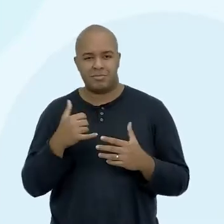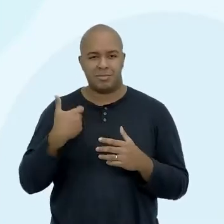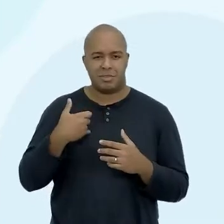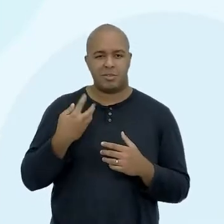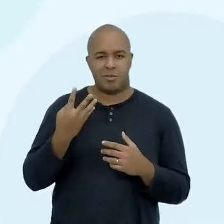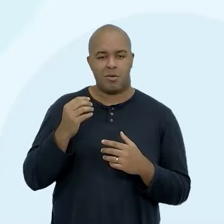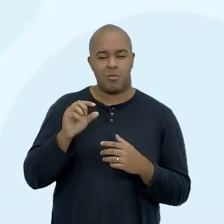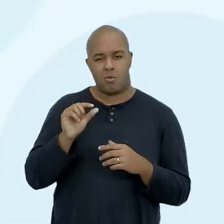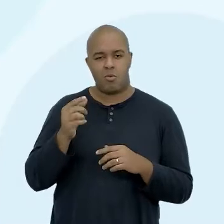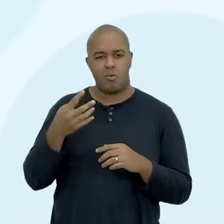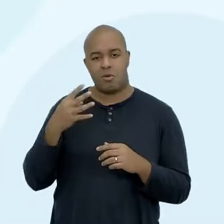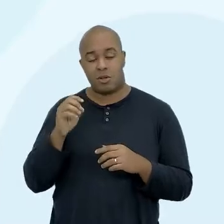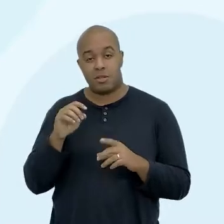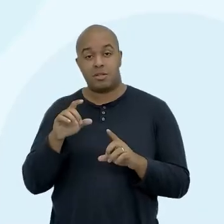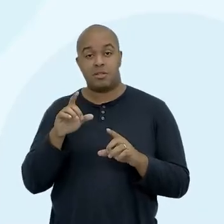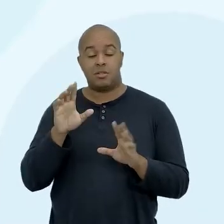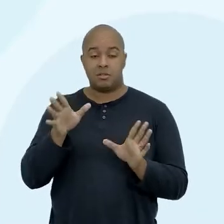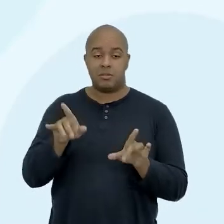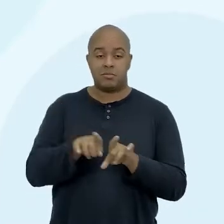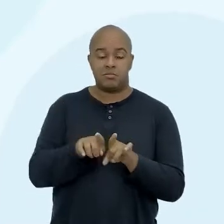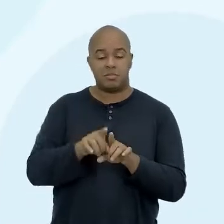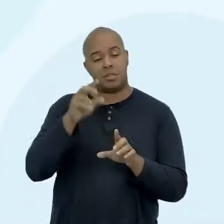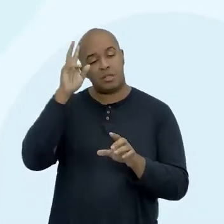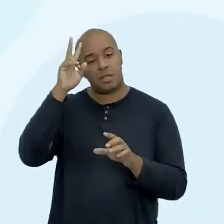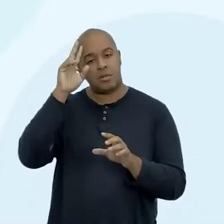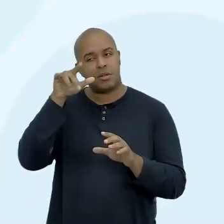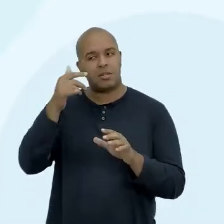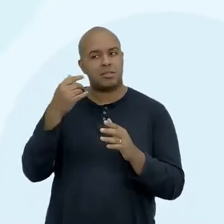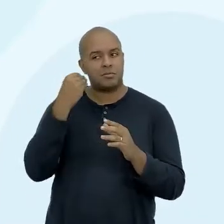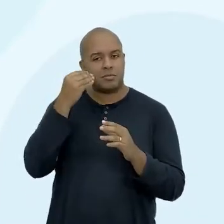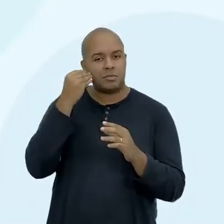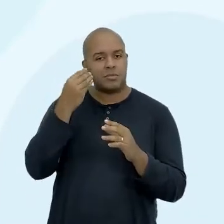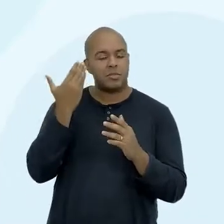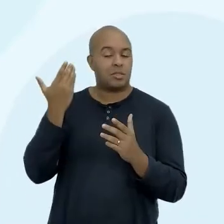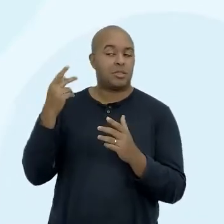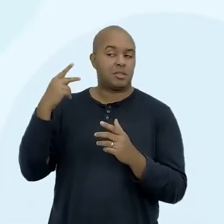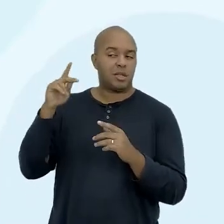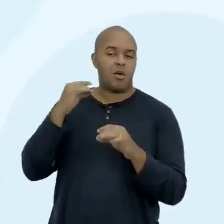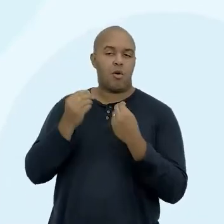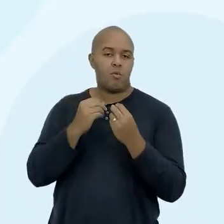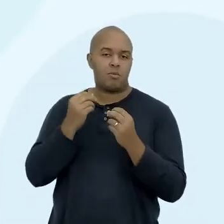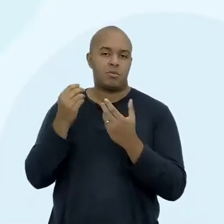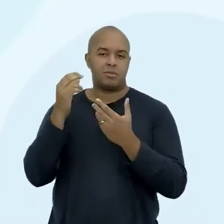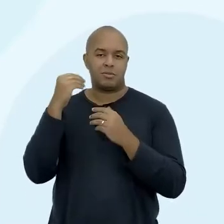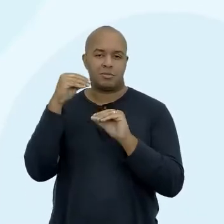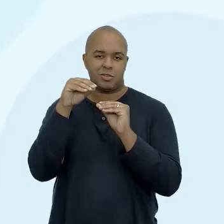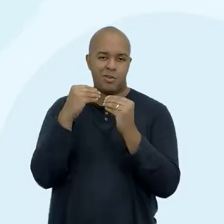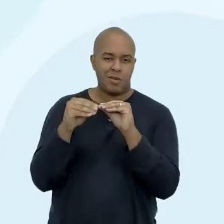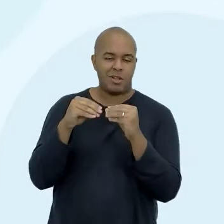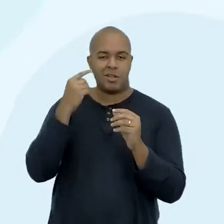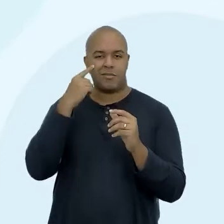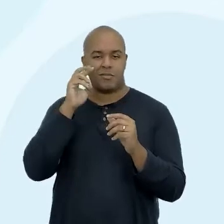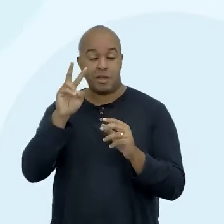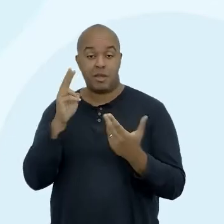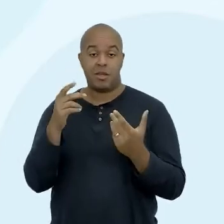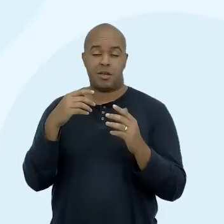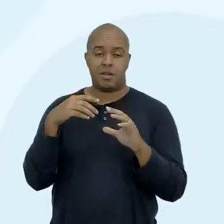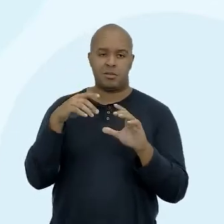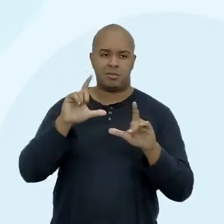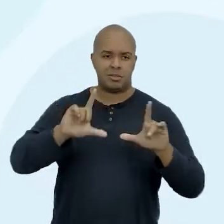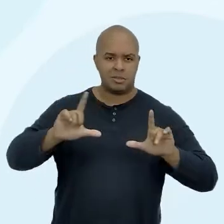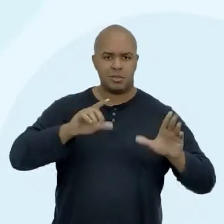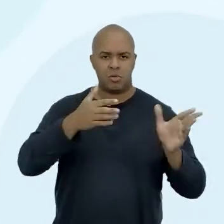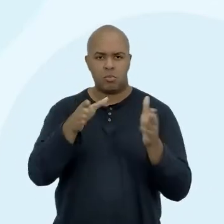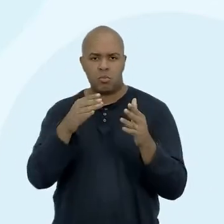40 anos e me lembro, né, da minha experiência pessoal que as novelas que eu assisti, os comerciais